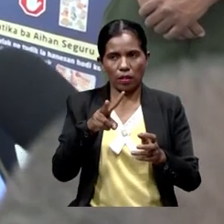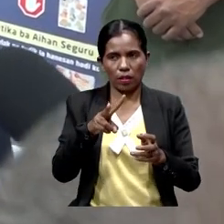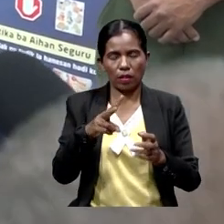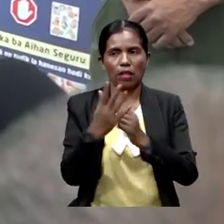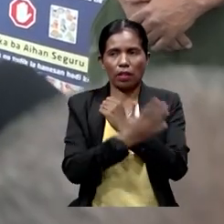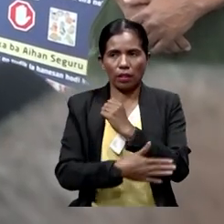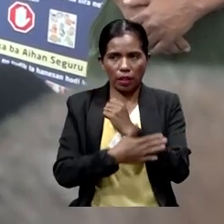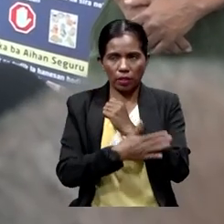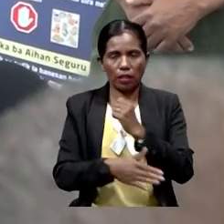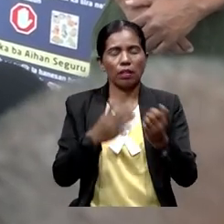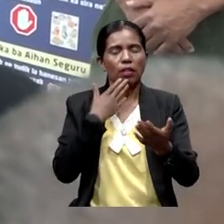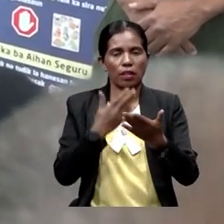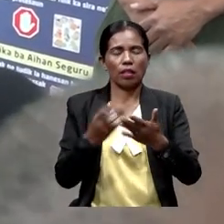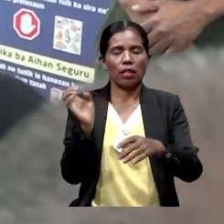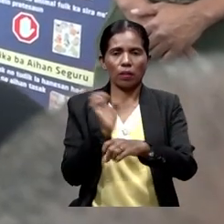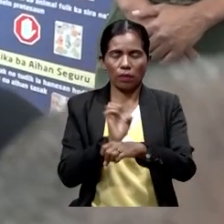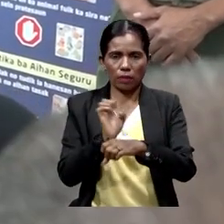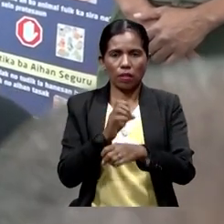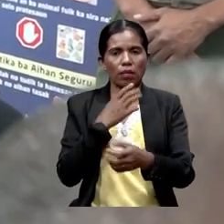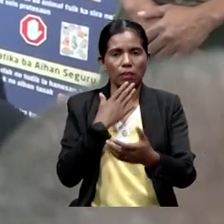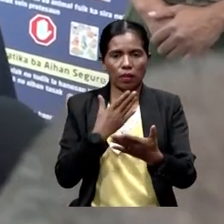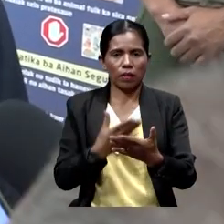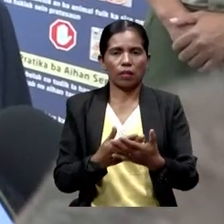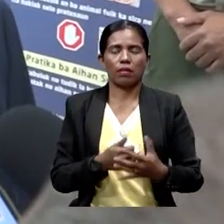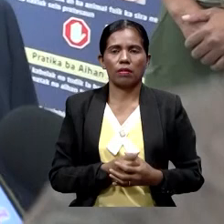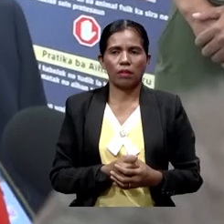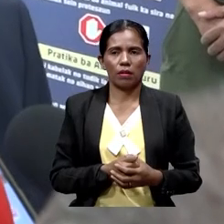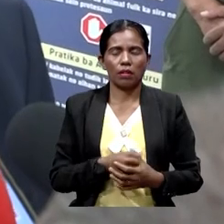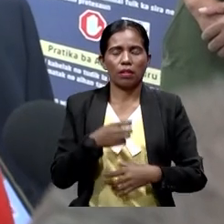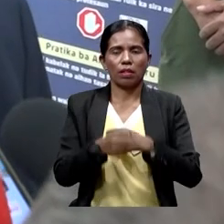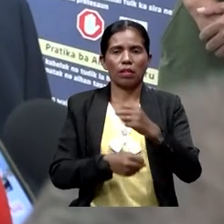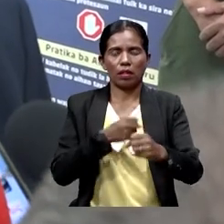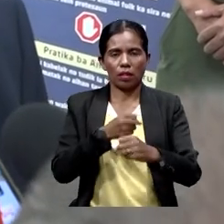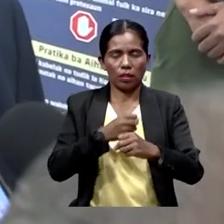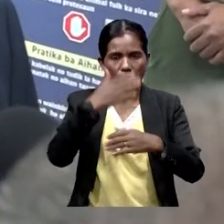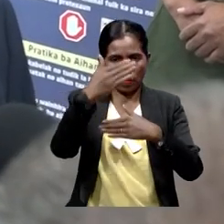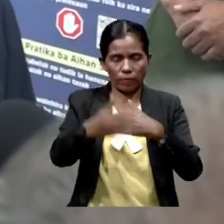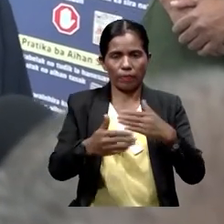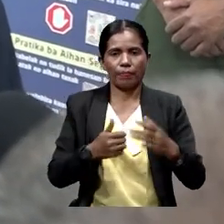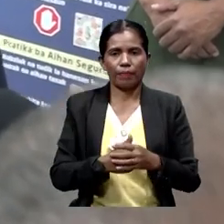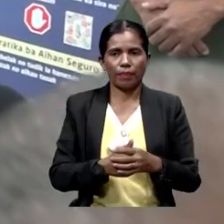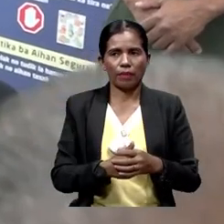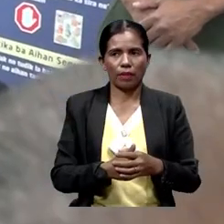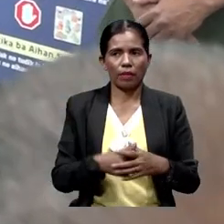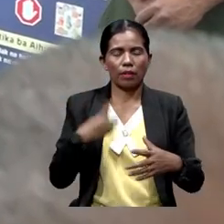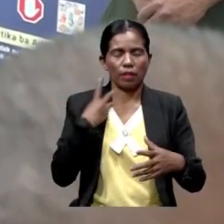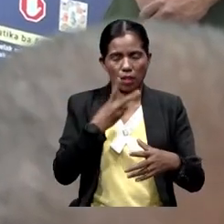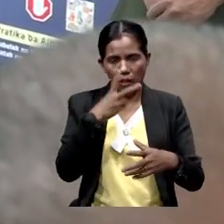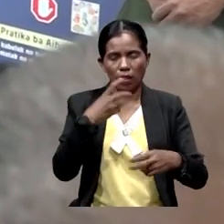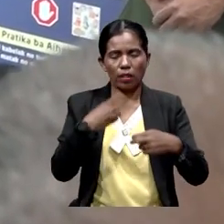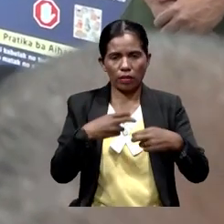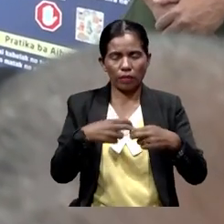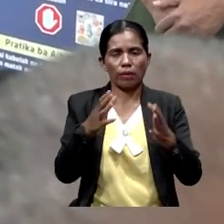Reine recupera economicamente. E o período Sirmaine, apesar que desafio, bota